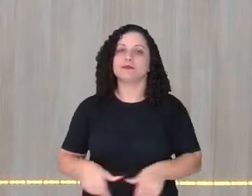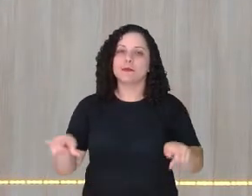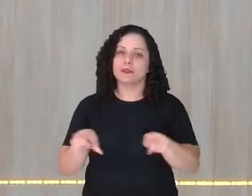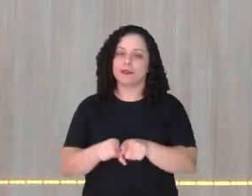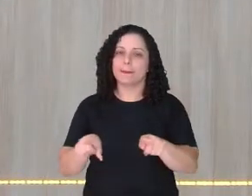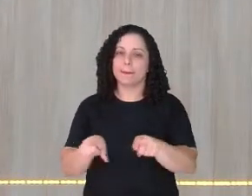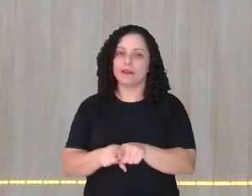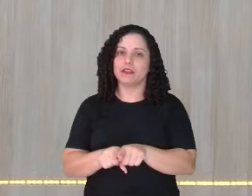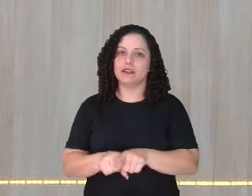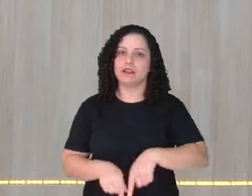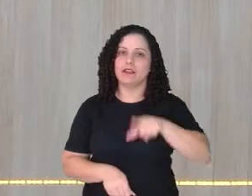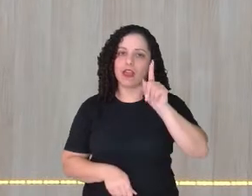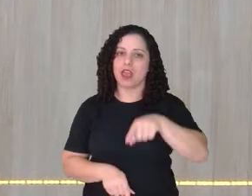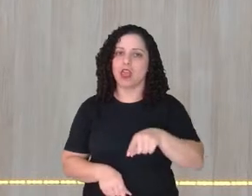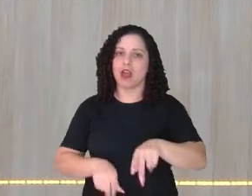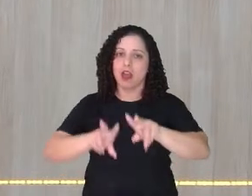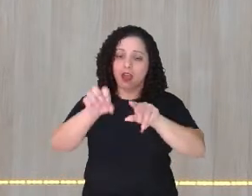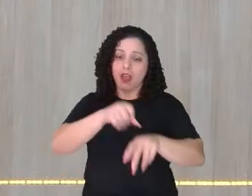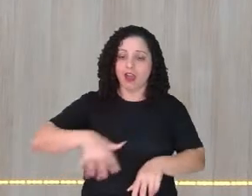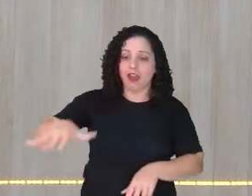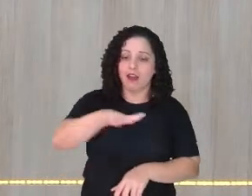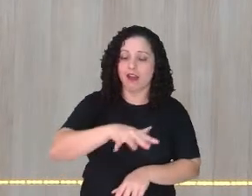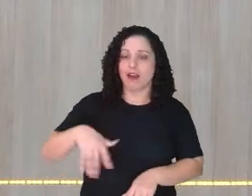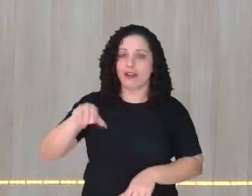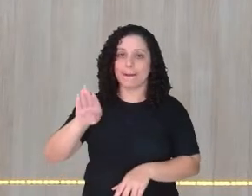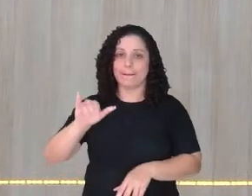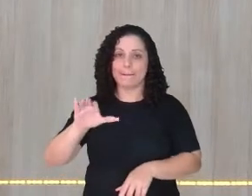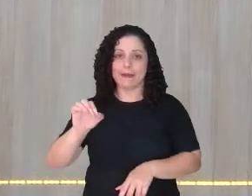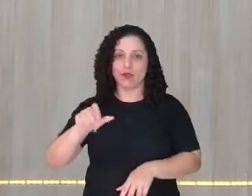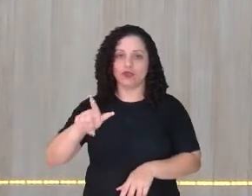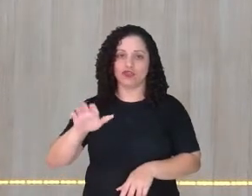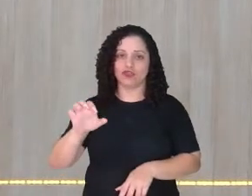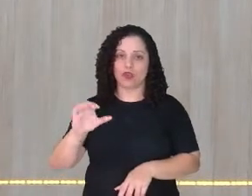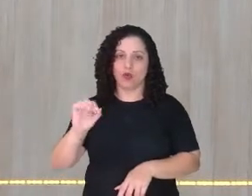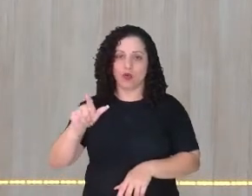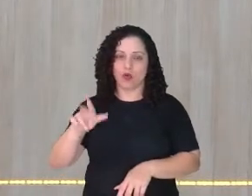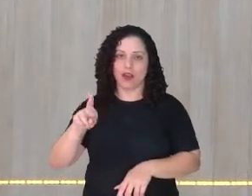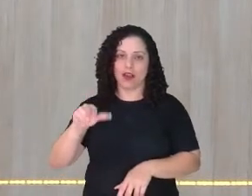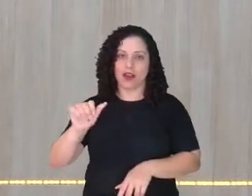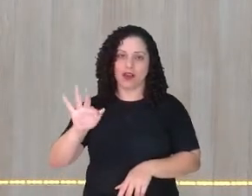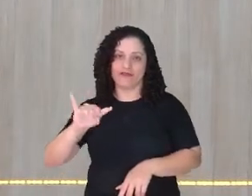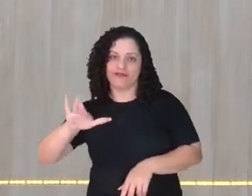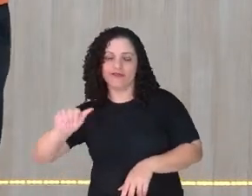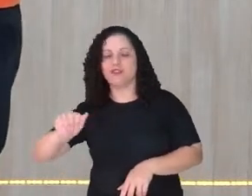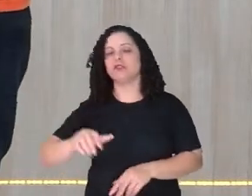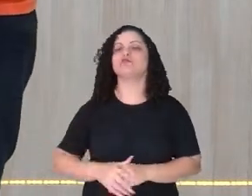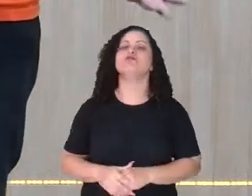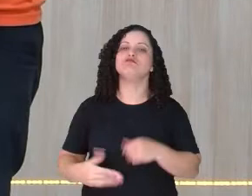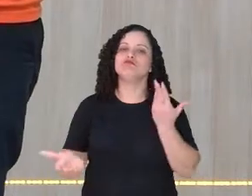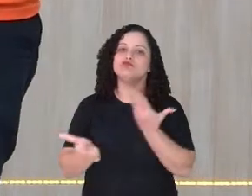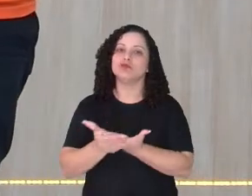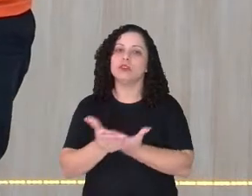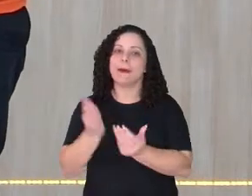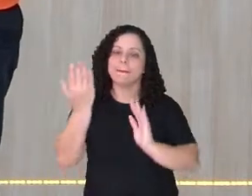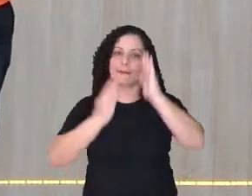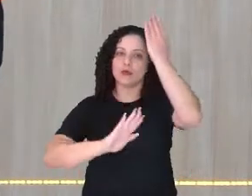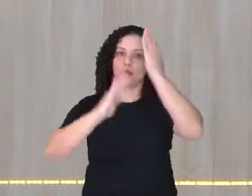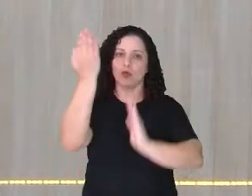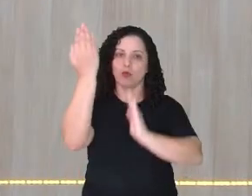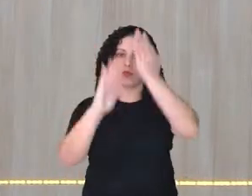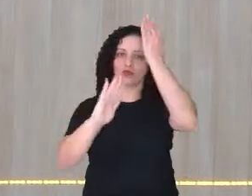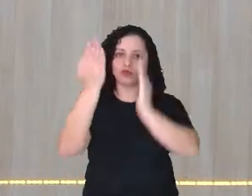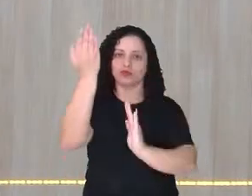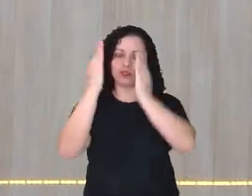chamada biogeografia, beleza? Que a geografia é uma ciência linda. A gente vai estudar tanto a questão biológica como a